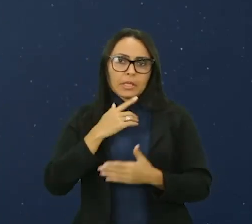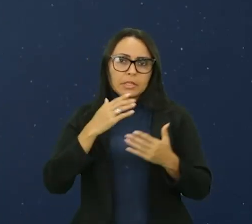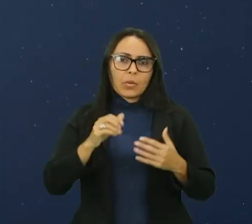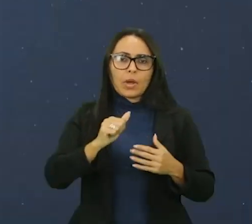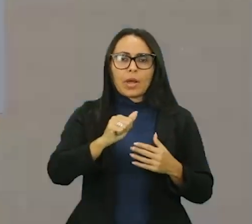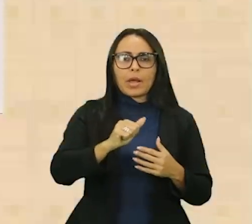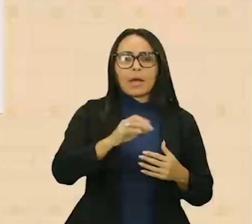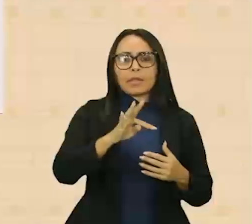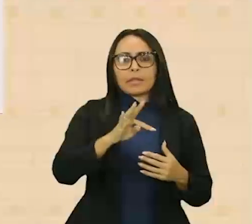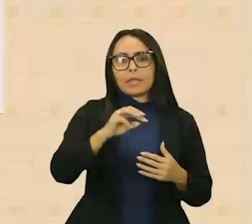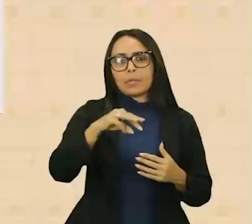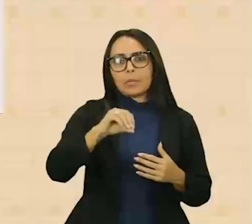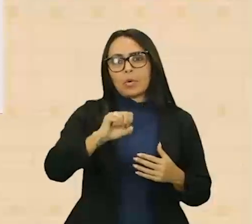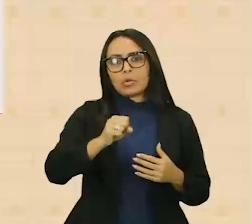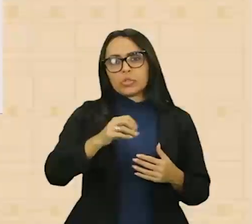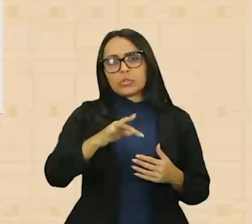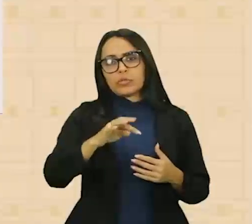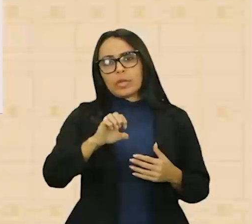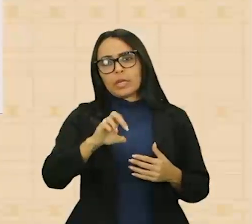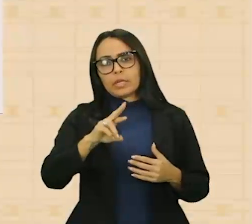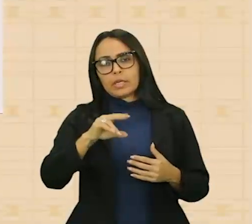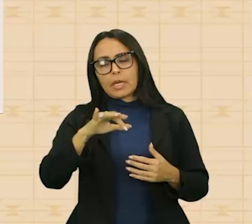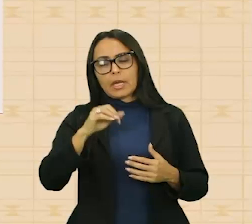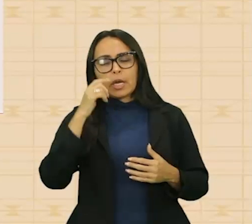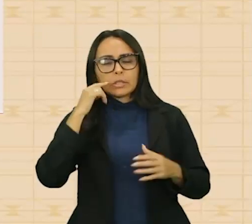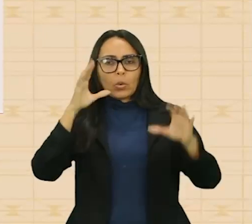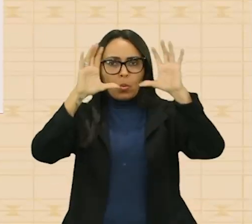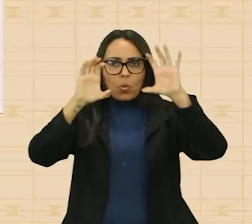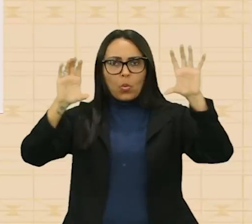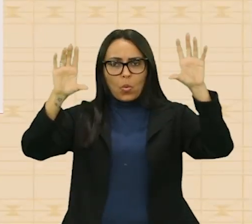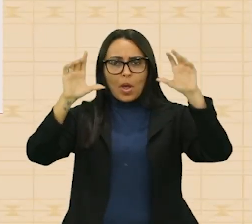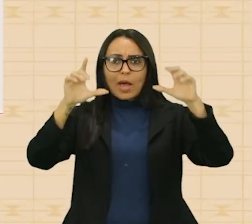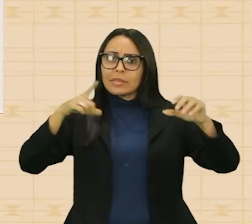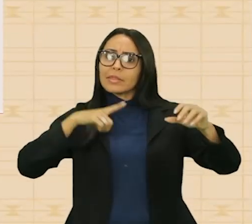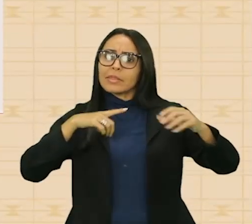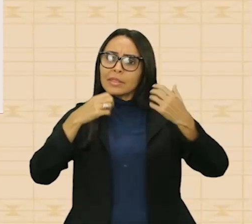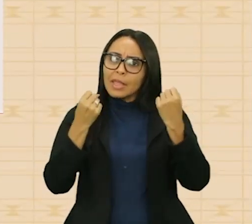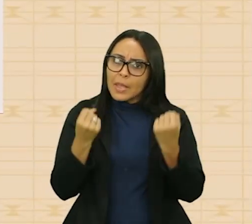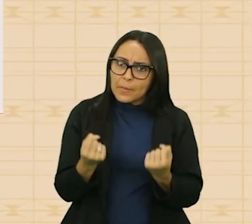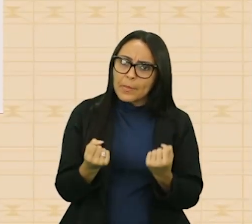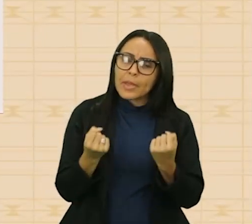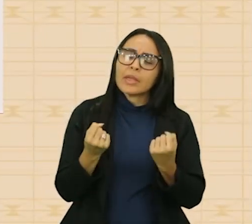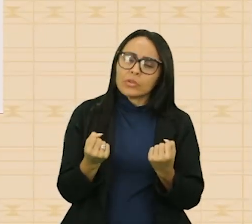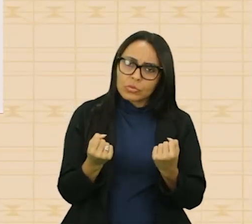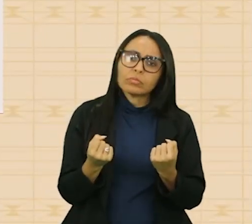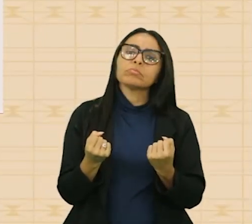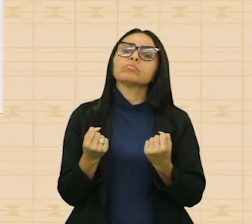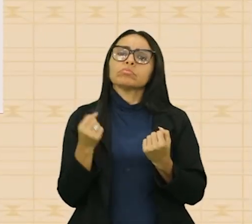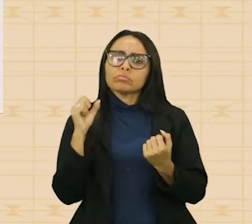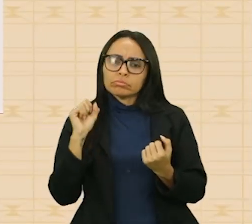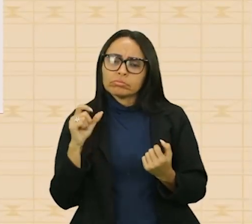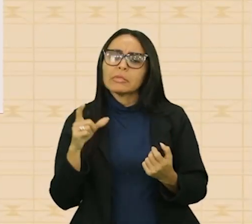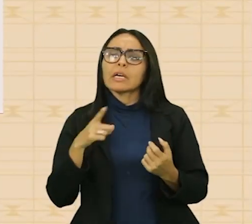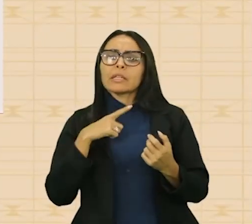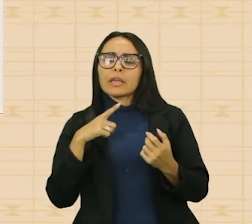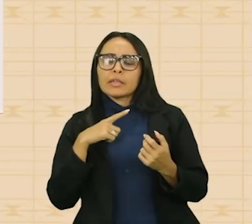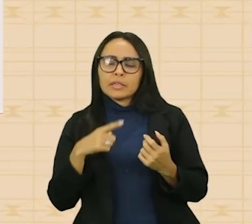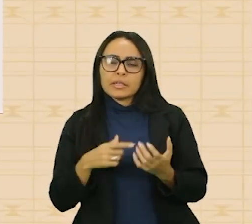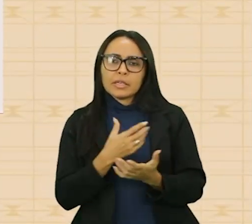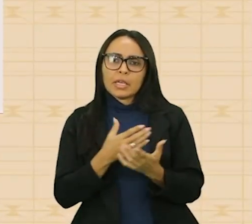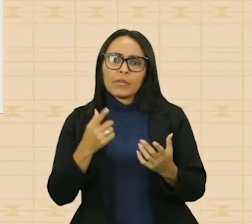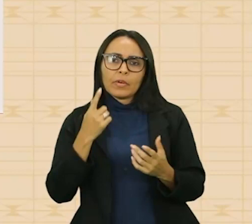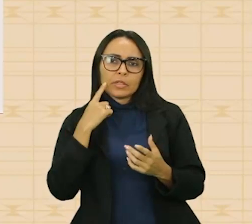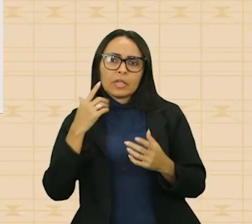atmosférica. Imagine que o ar tem peso, literalmente. E esse peso que o ar exerce